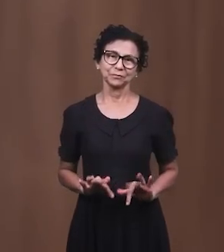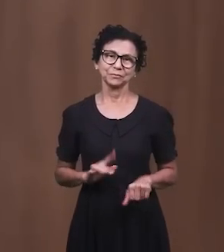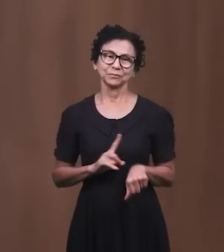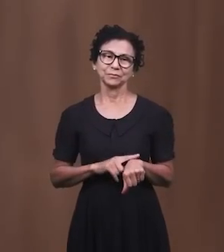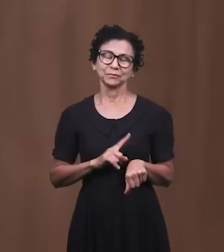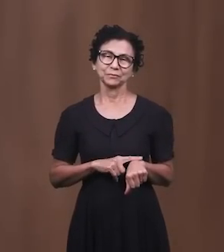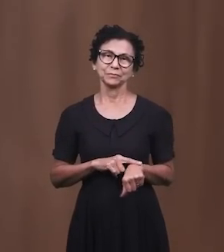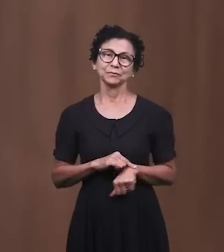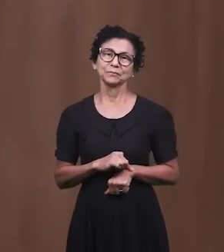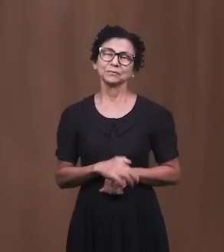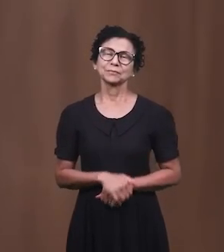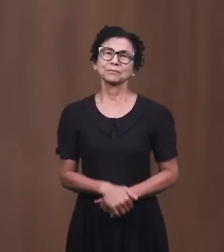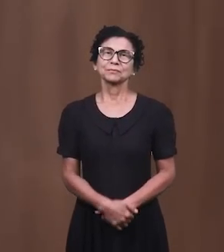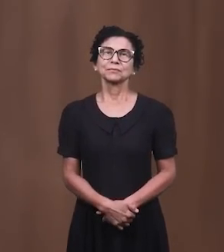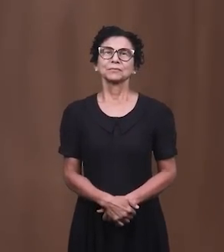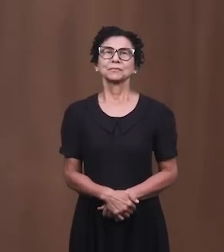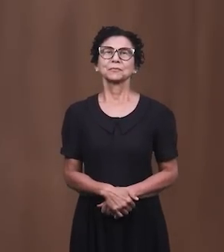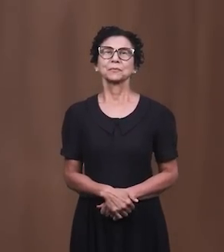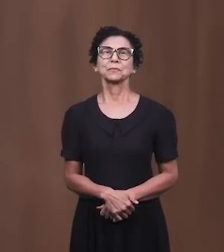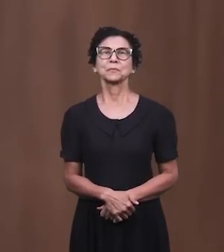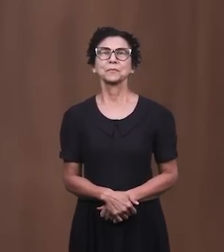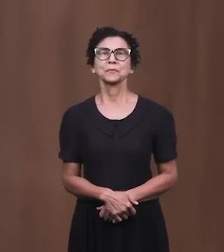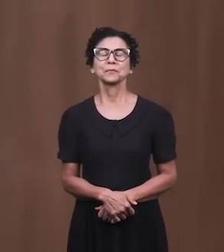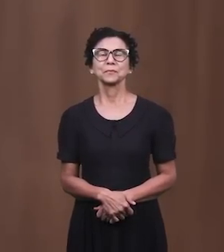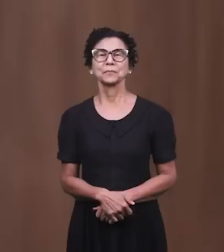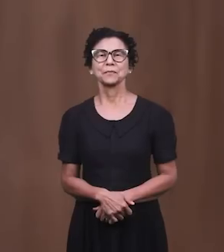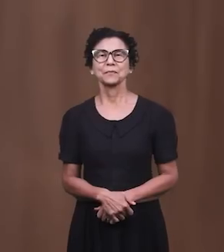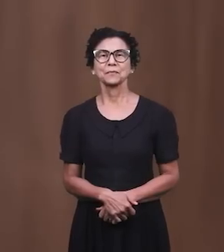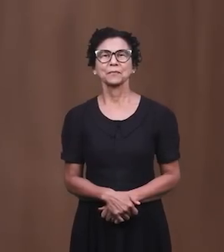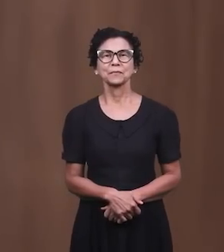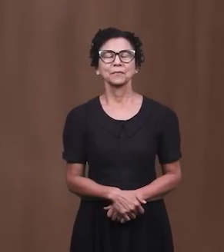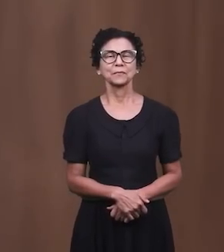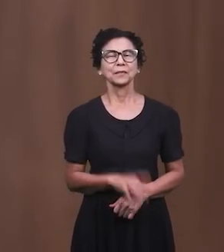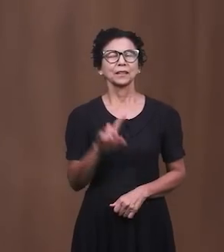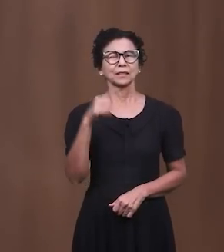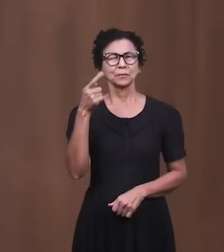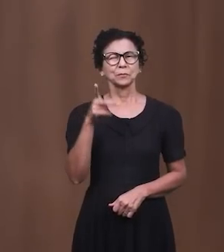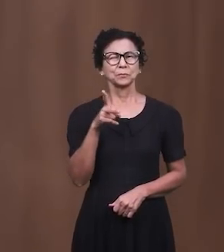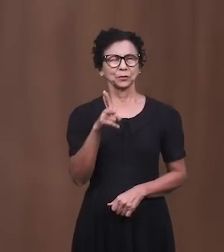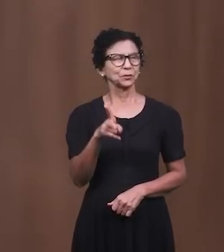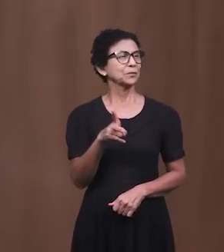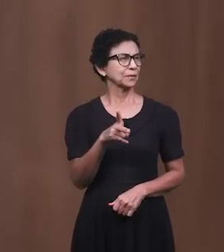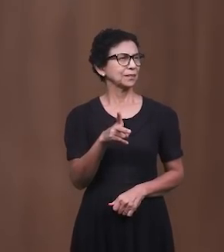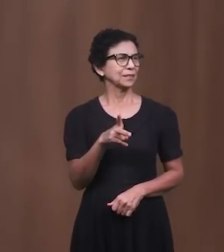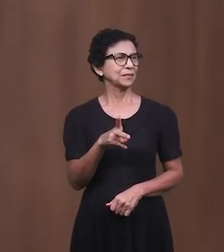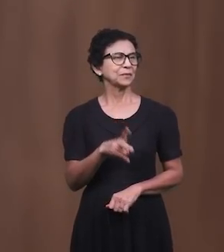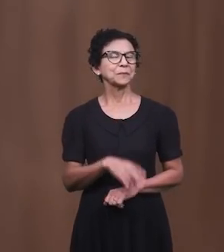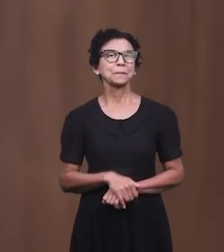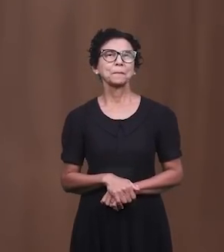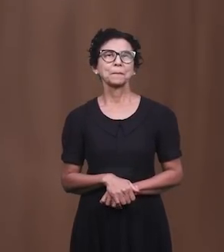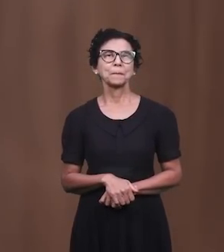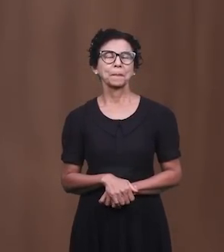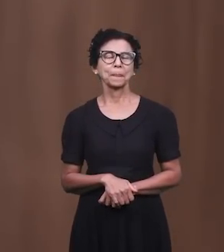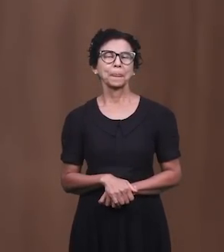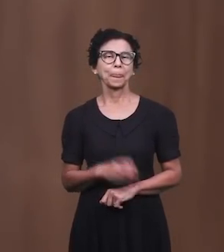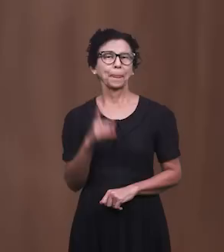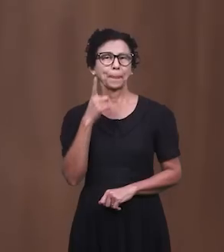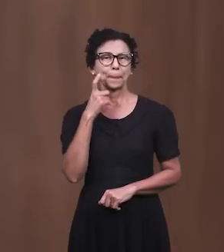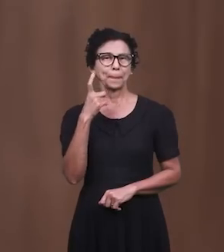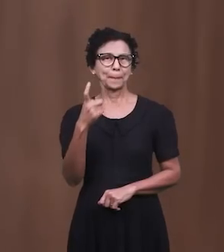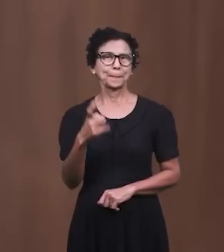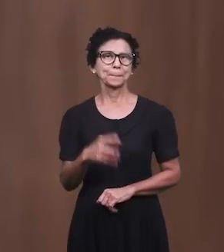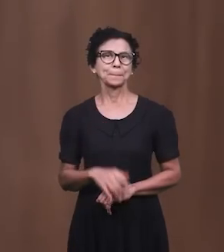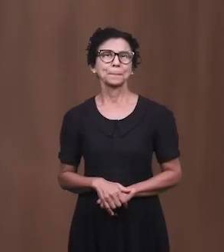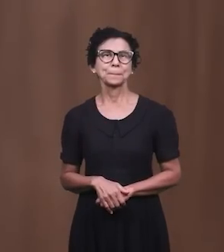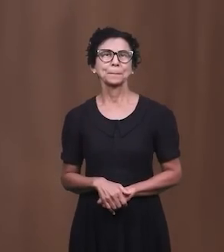vamos precisar encerrar, mas é um assunto vasto que a gente pode depois dar uma continuidade a ele, né? Acho que vai ser muito importante. Tem